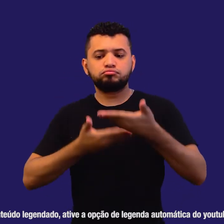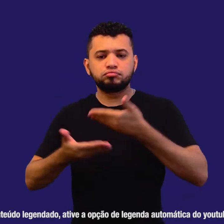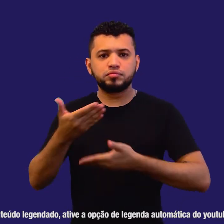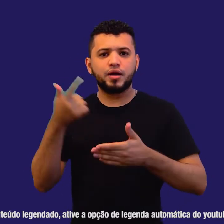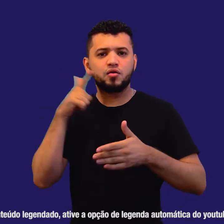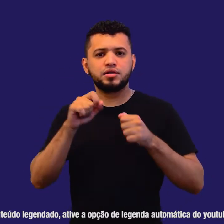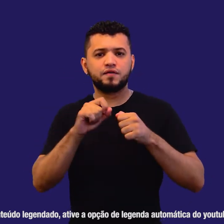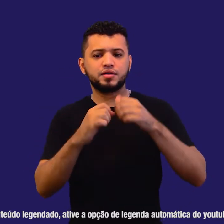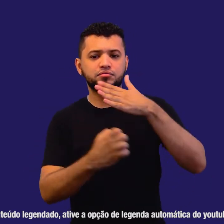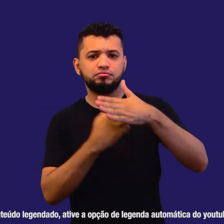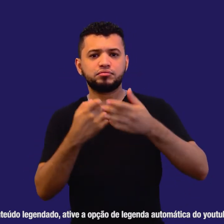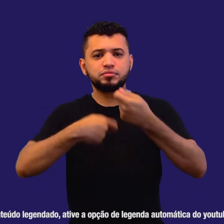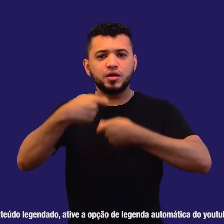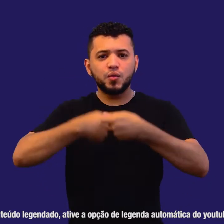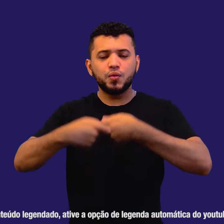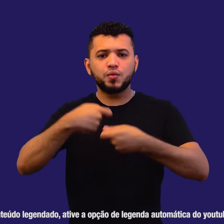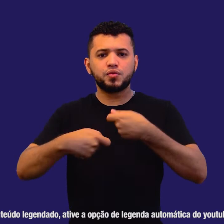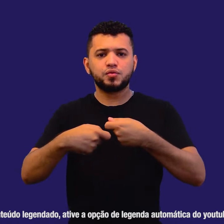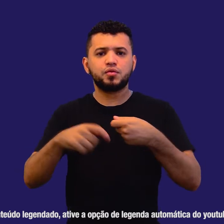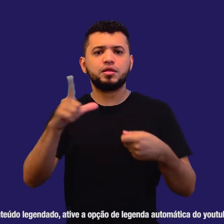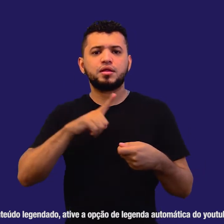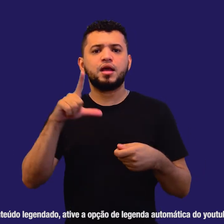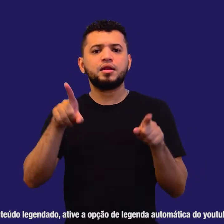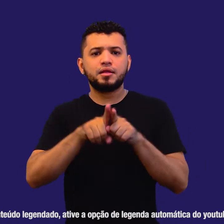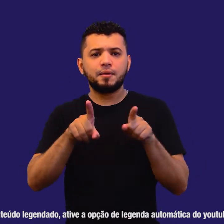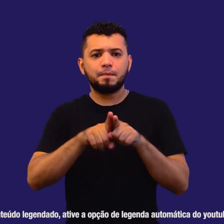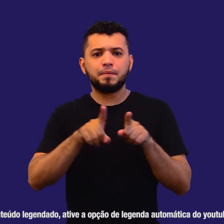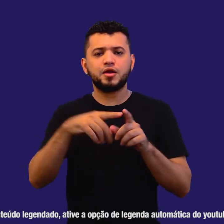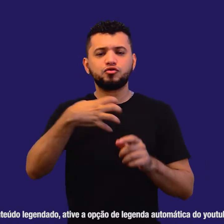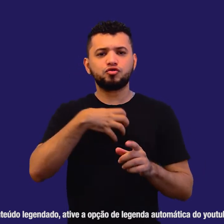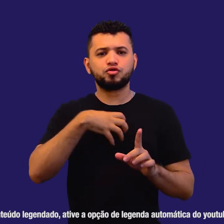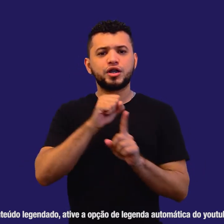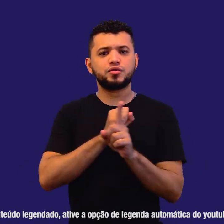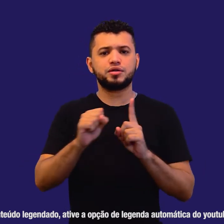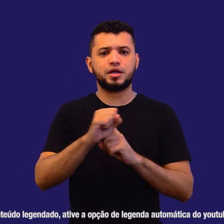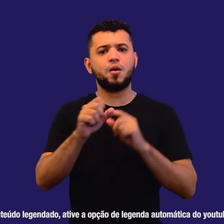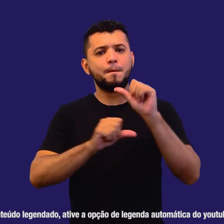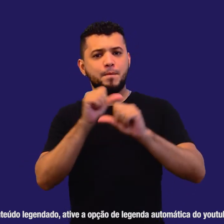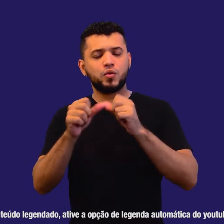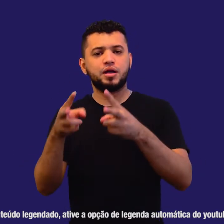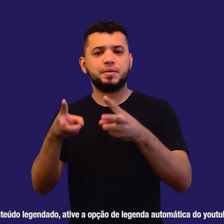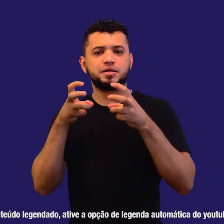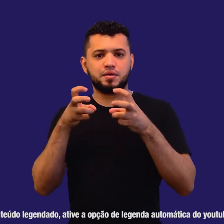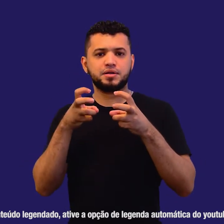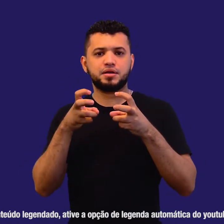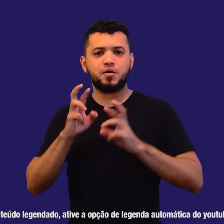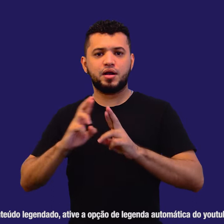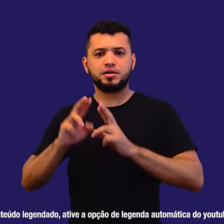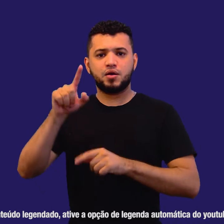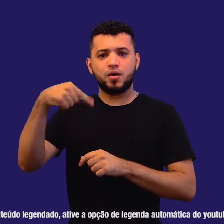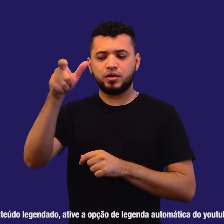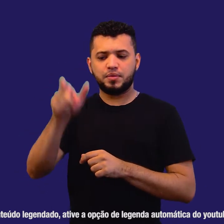de negócio, antes de mais nada se estabelece ali um vínculo social. Muda também a nossa percepção da nossa relação com o outro,